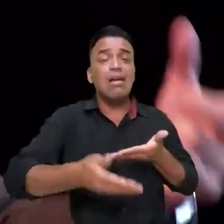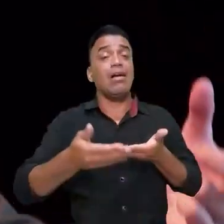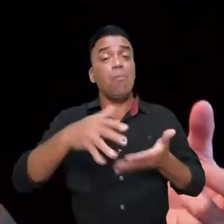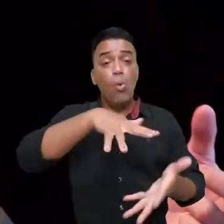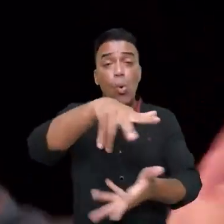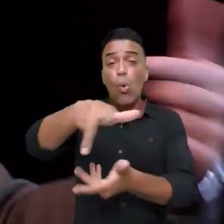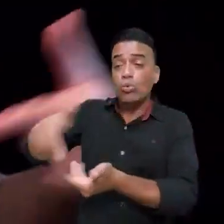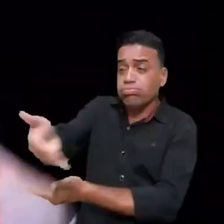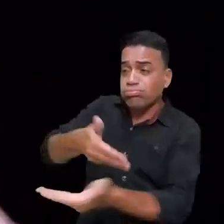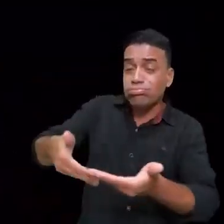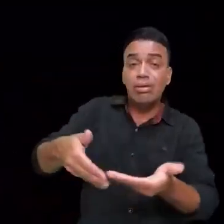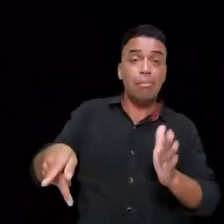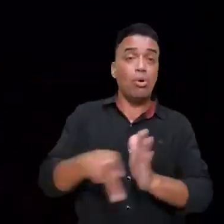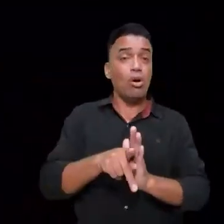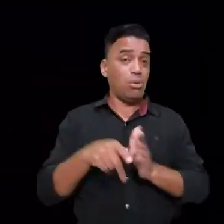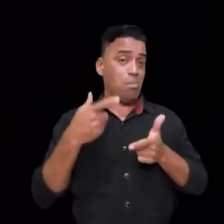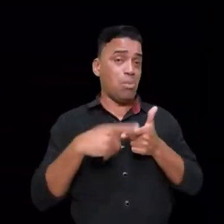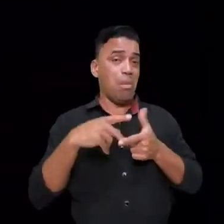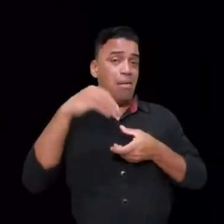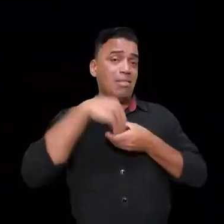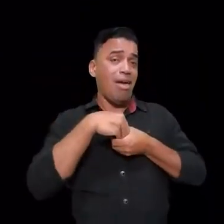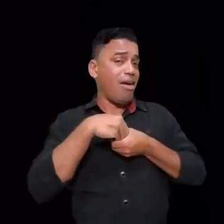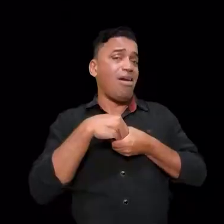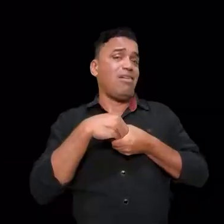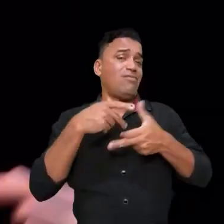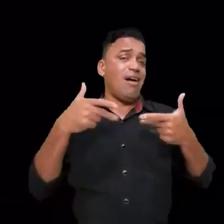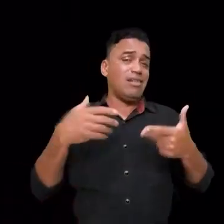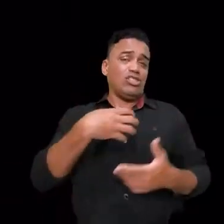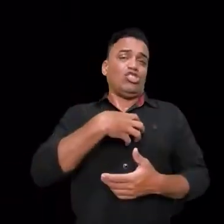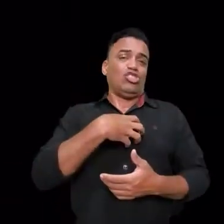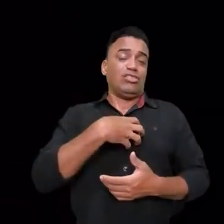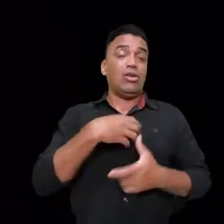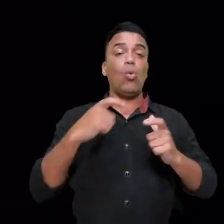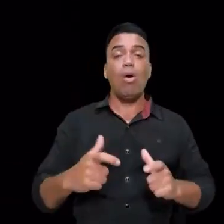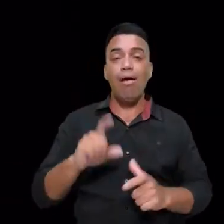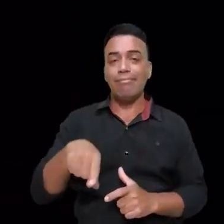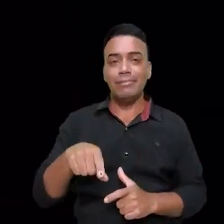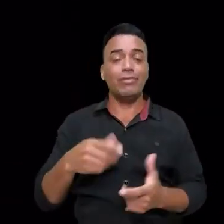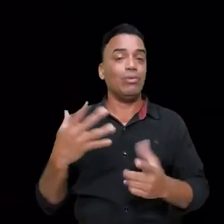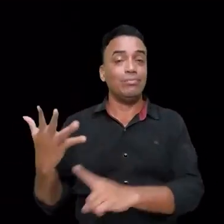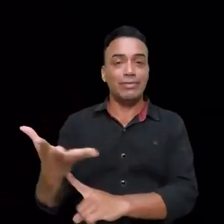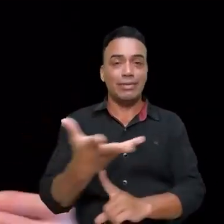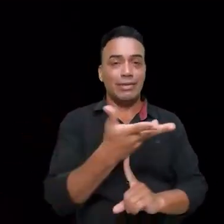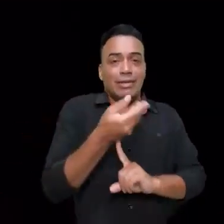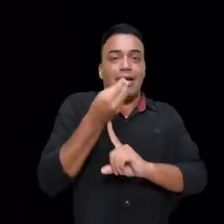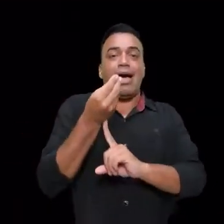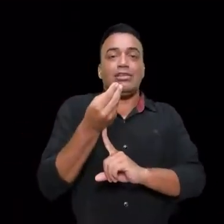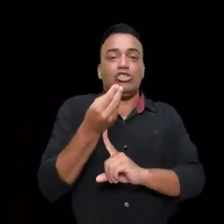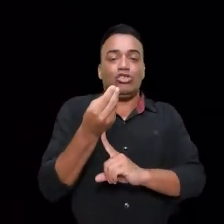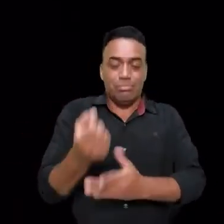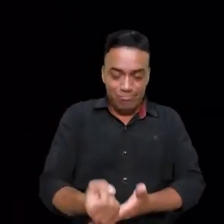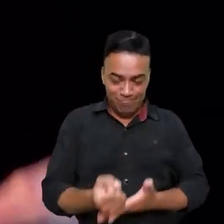com o mundo e como lidar com as suas questões, né, com o seu lugar. Então, a arte, ela me